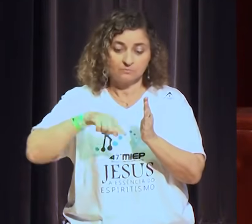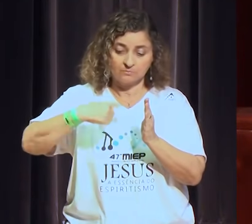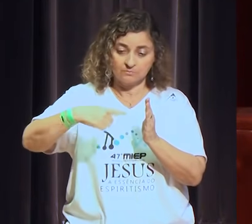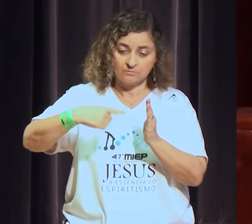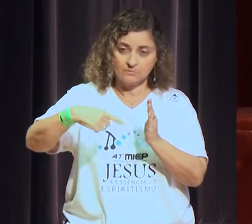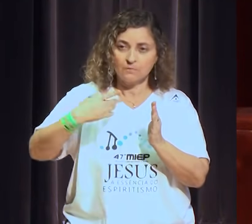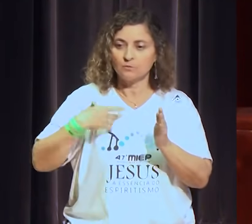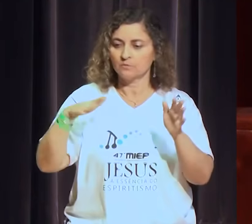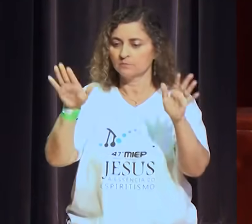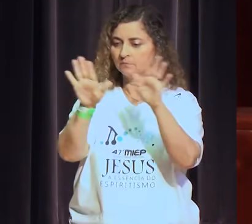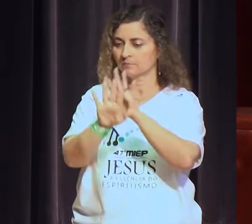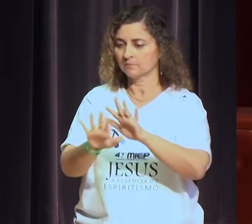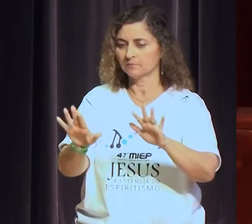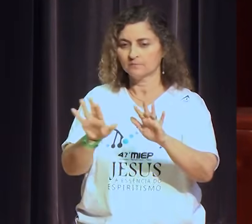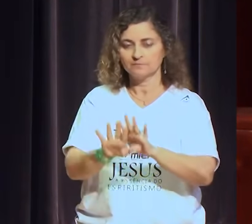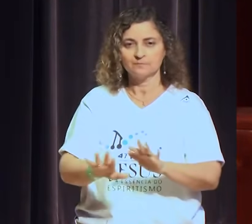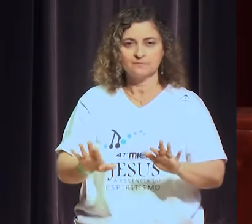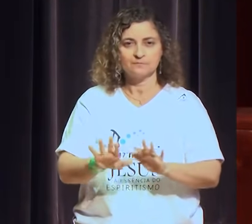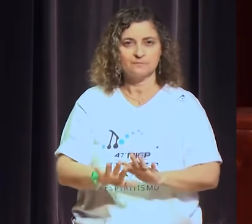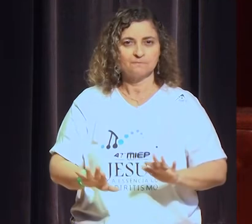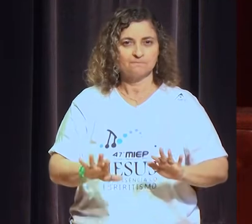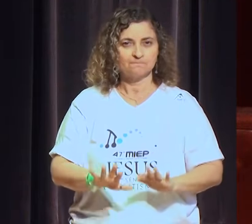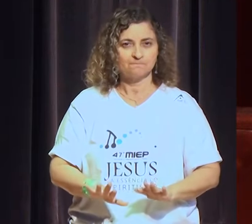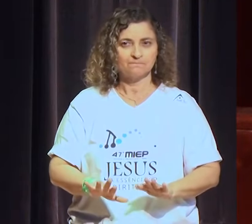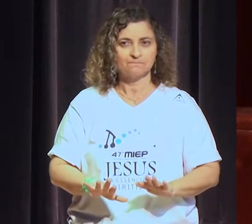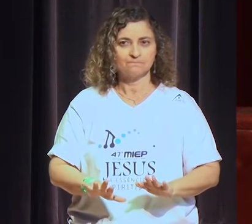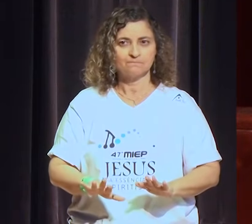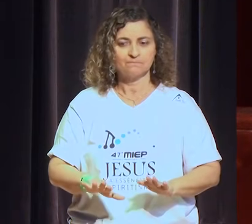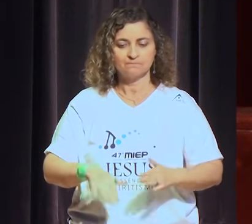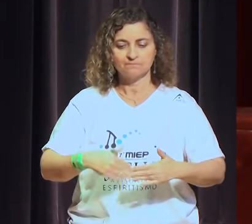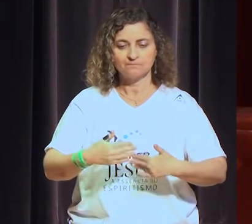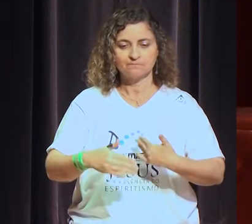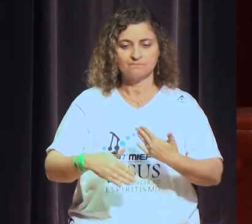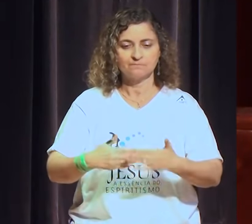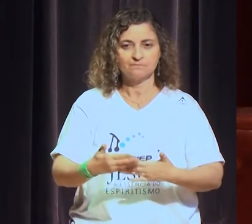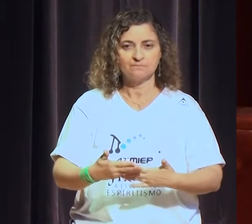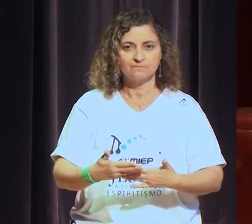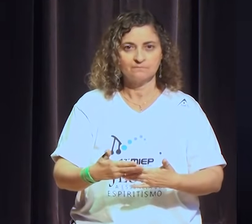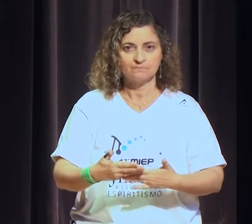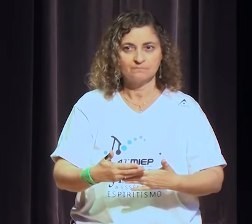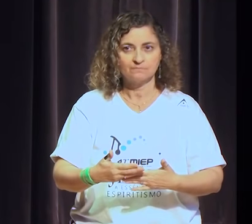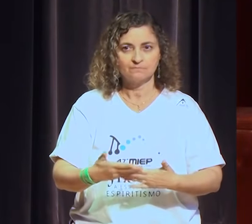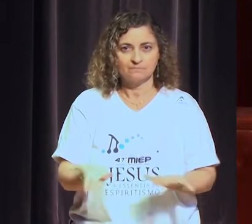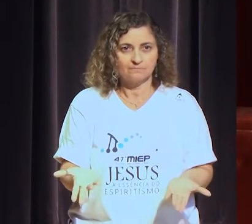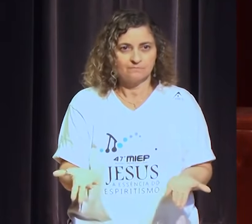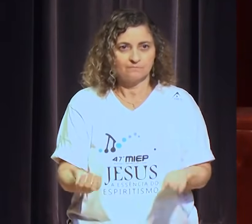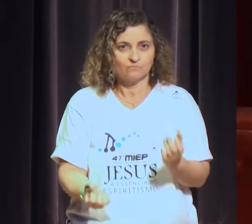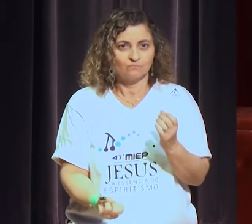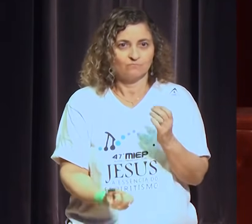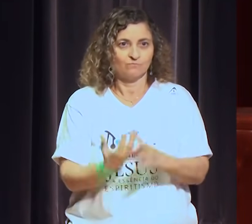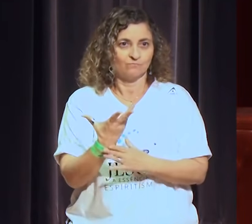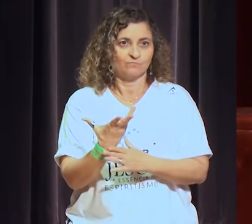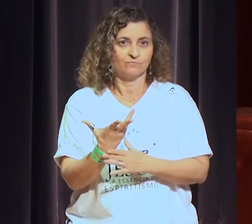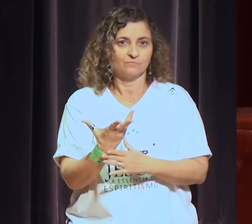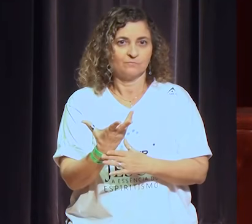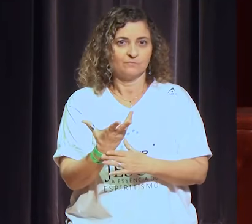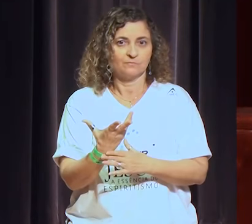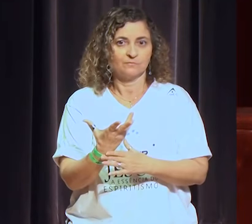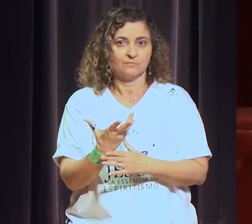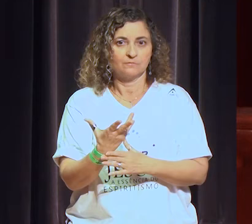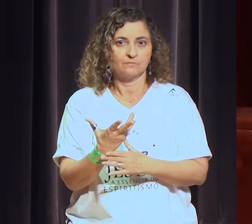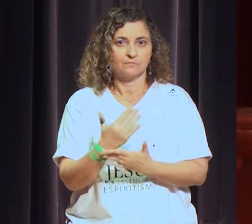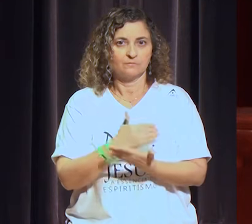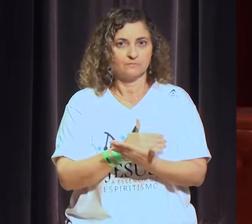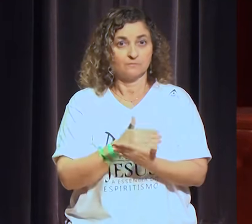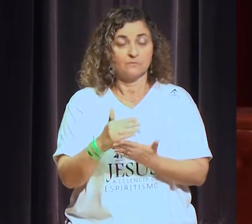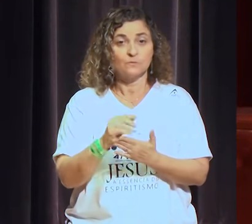dar um passe nele. E aí começou a orar. E orando e dando um passe. O que acontece?